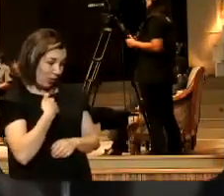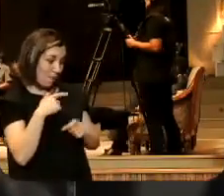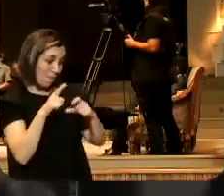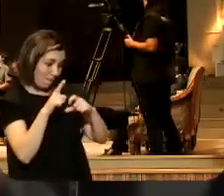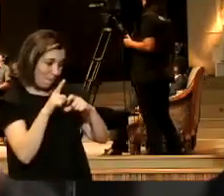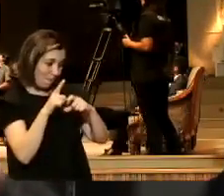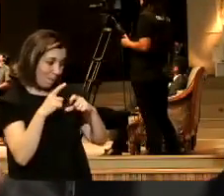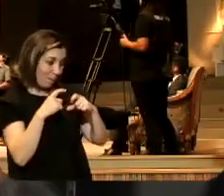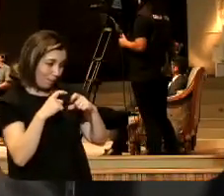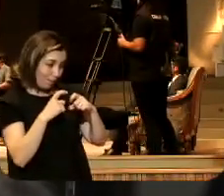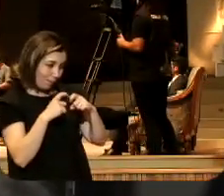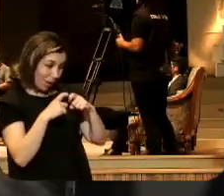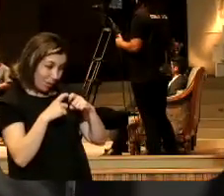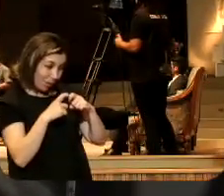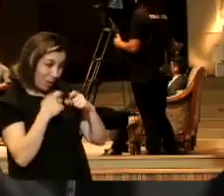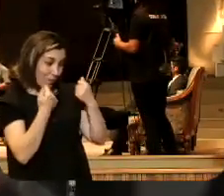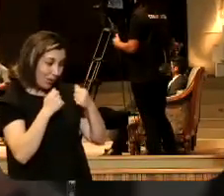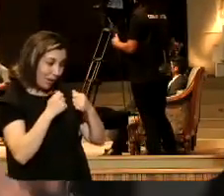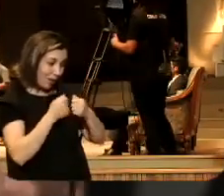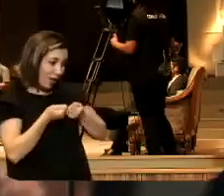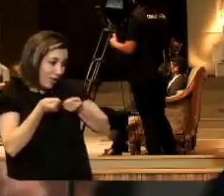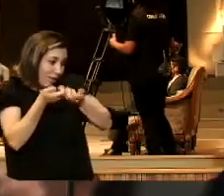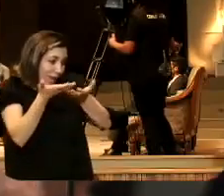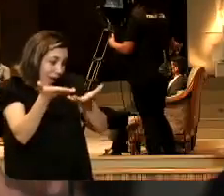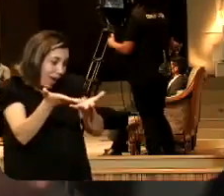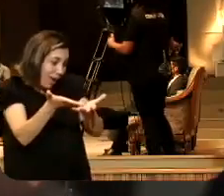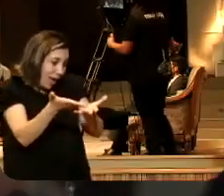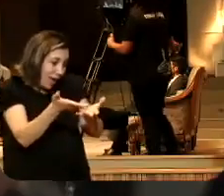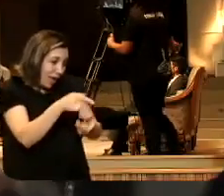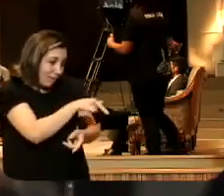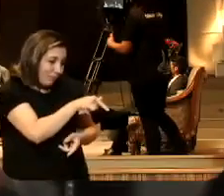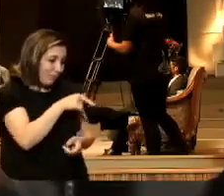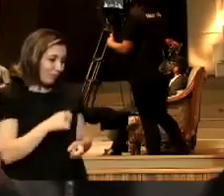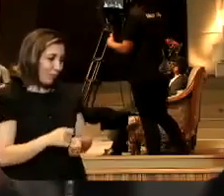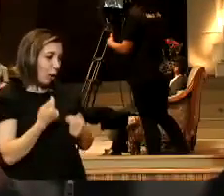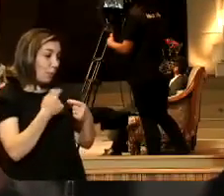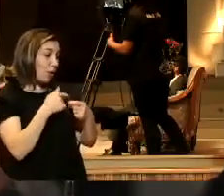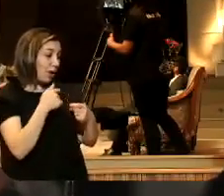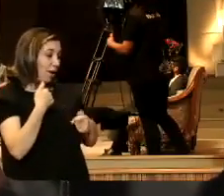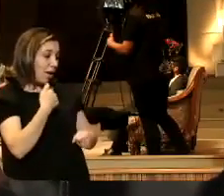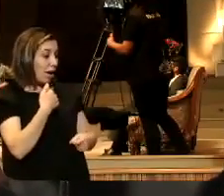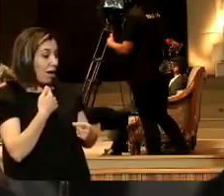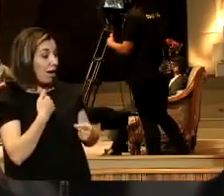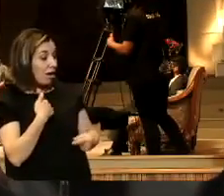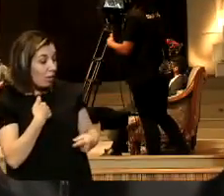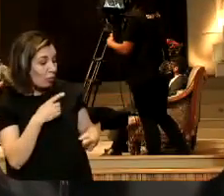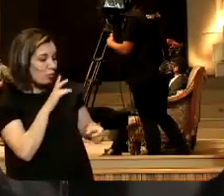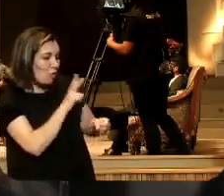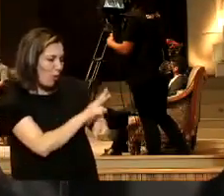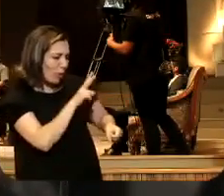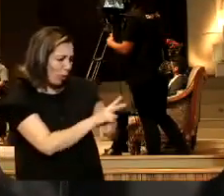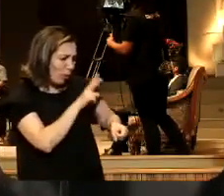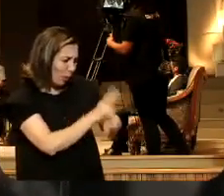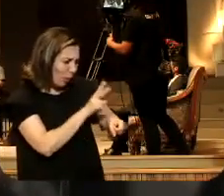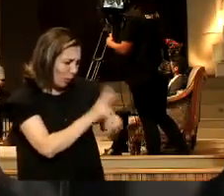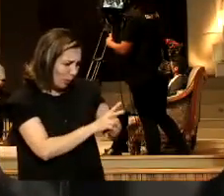E não é fácil. Porque nós precisamos encontrar com aquilo que nos é